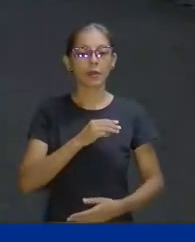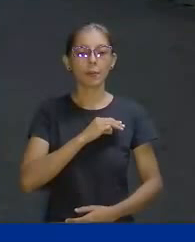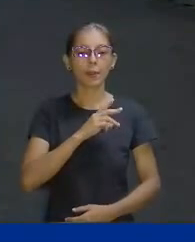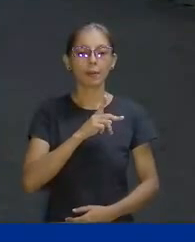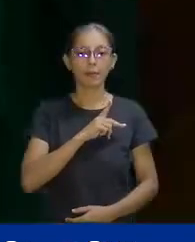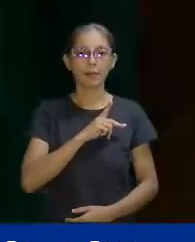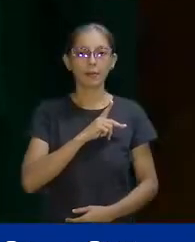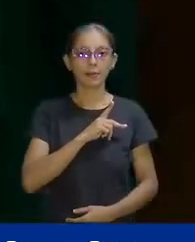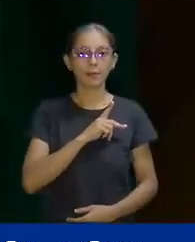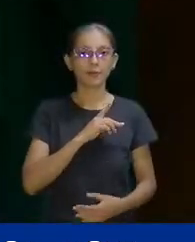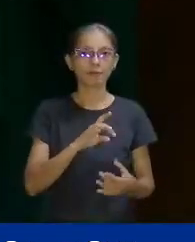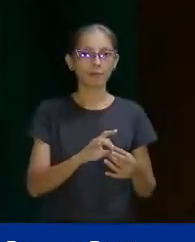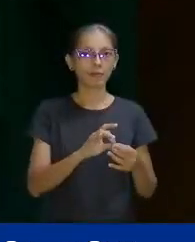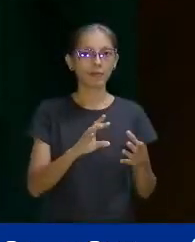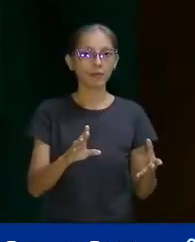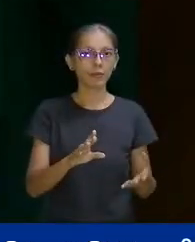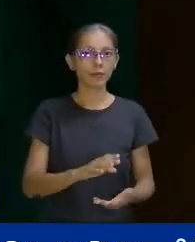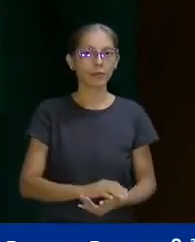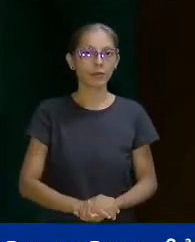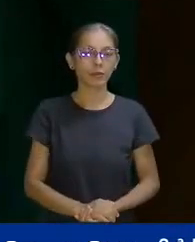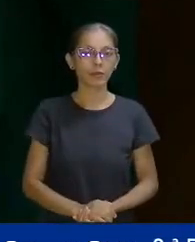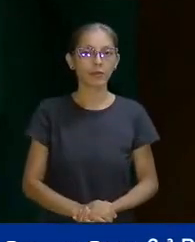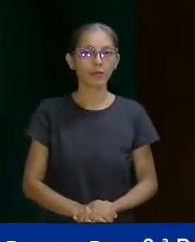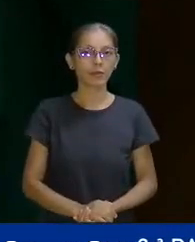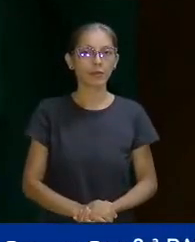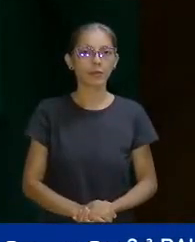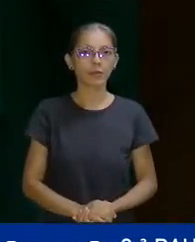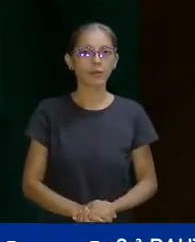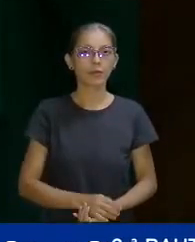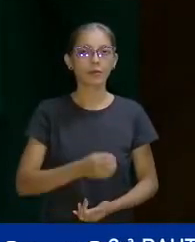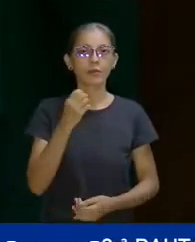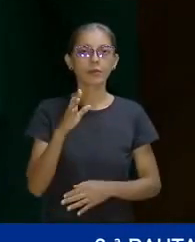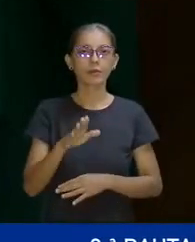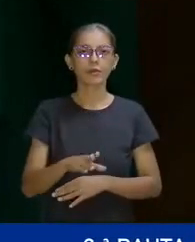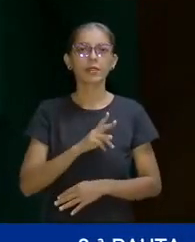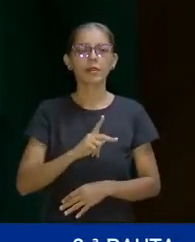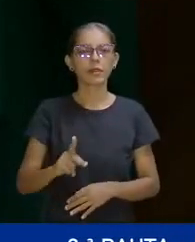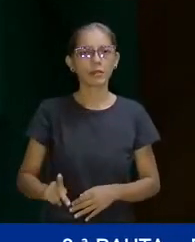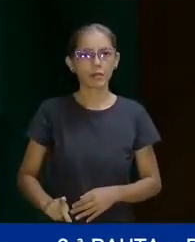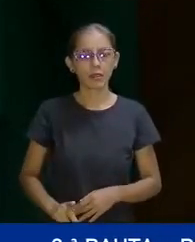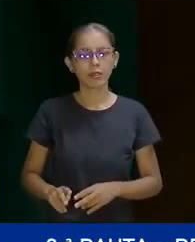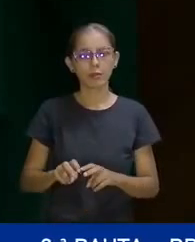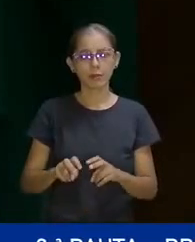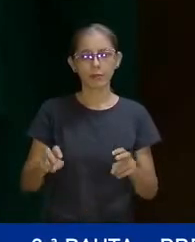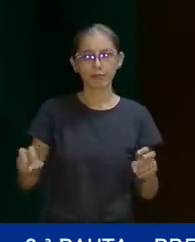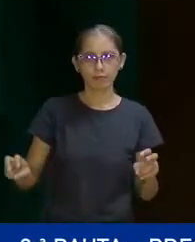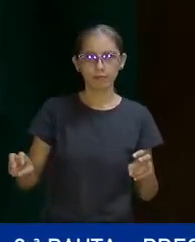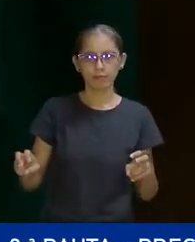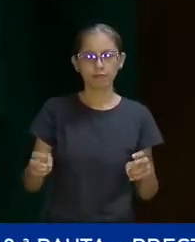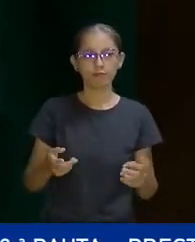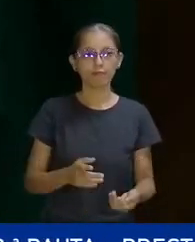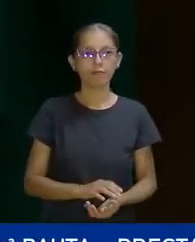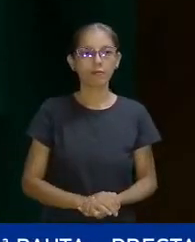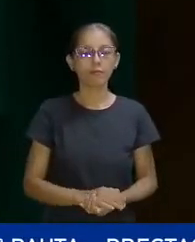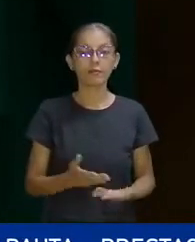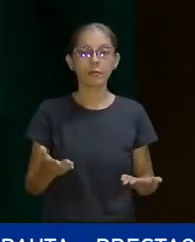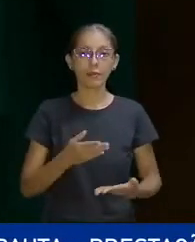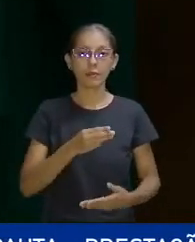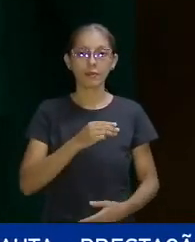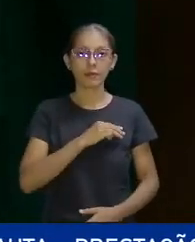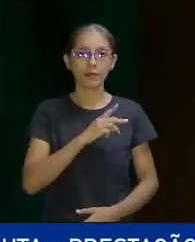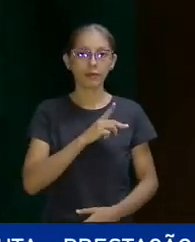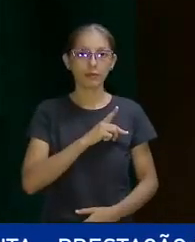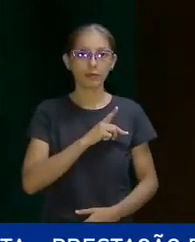palavra. Excelentíssimo senhor presidente, excelentíssimos vereadores, o Ministério Público Eleitoral reitera o seu parecer já apresentado